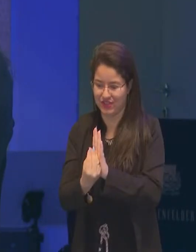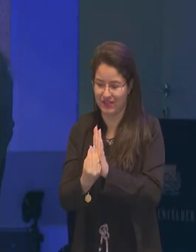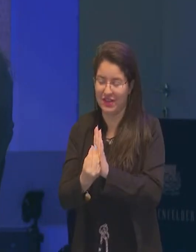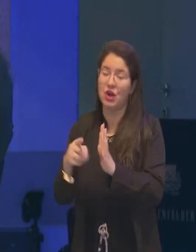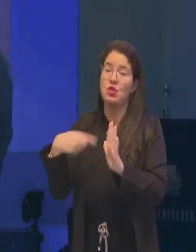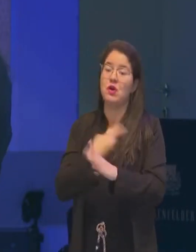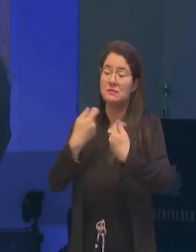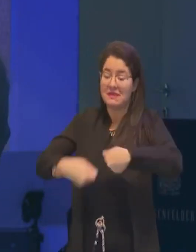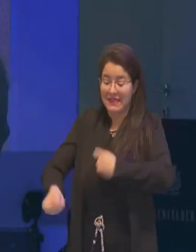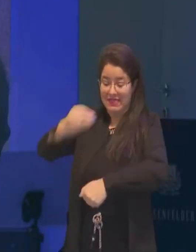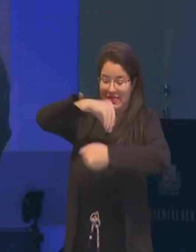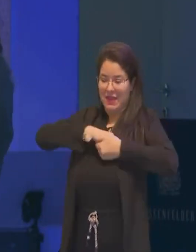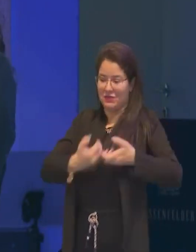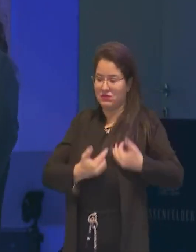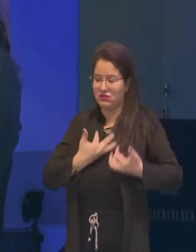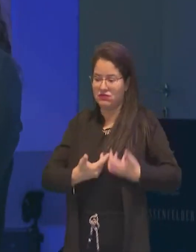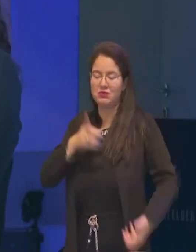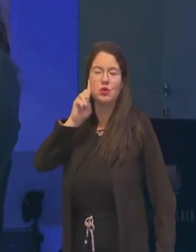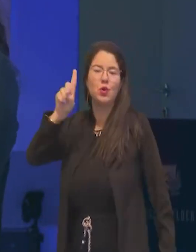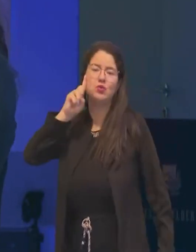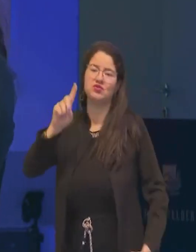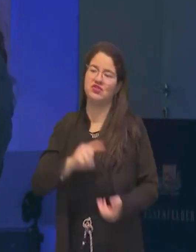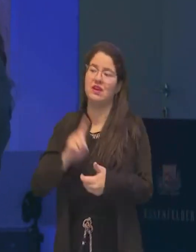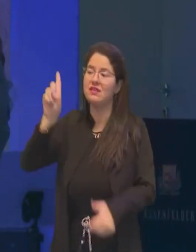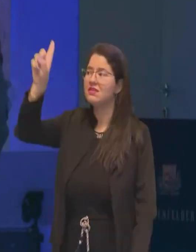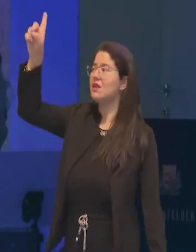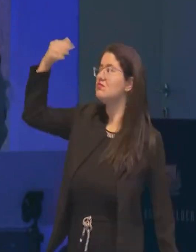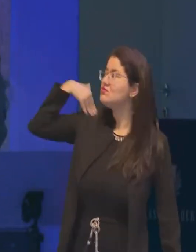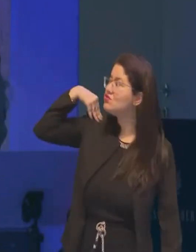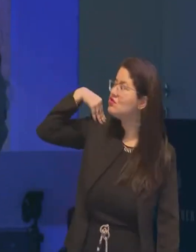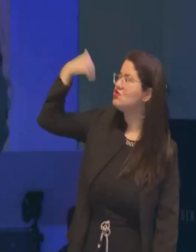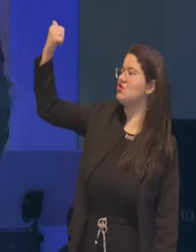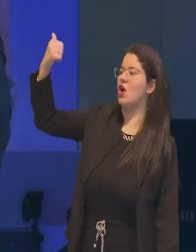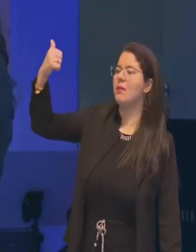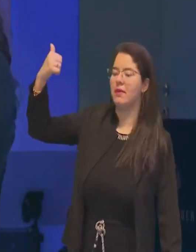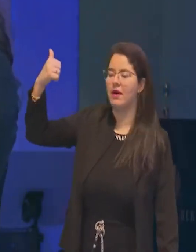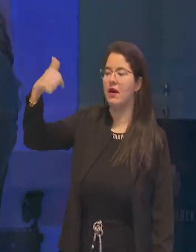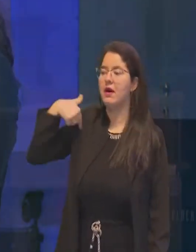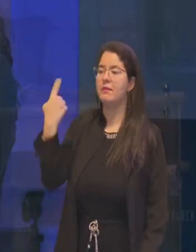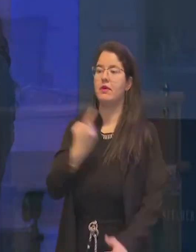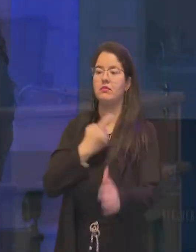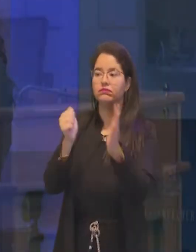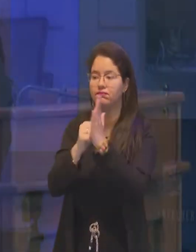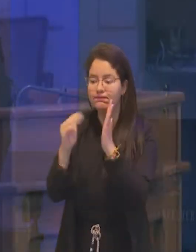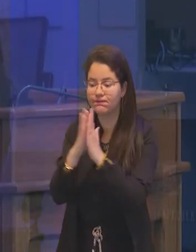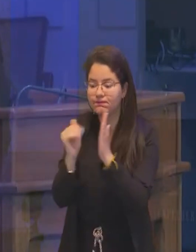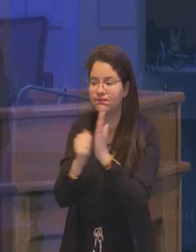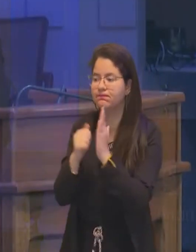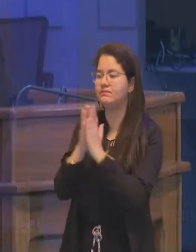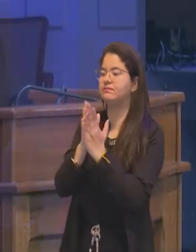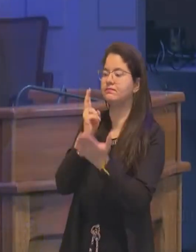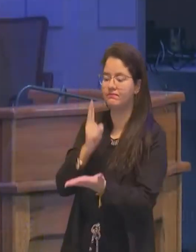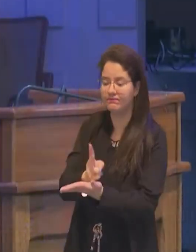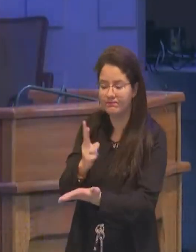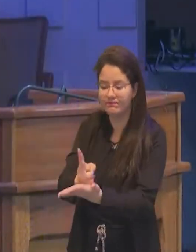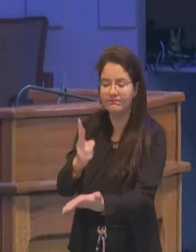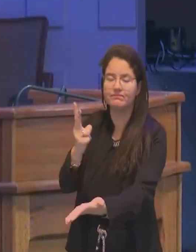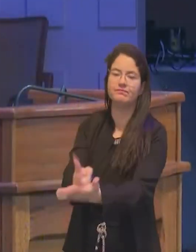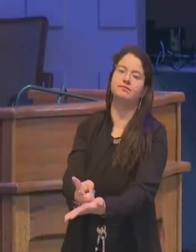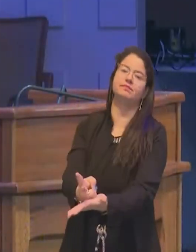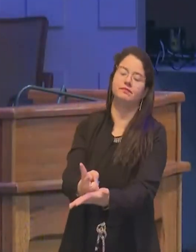dias. A gente é chamado por Deus para manter uma vida de oração contínua, uma